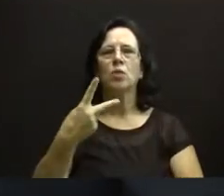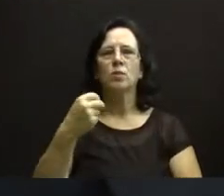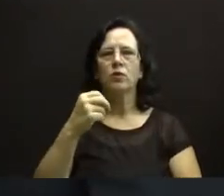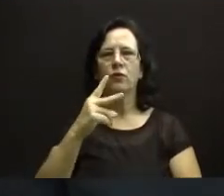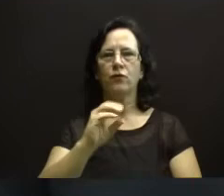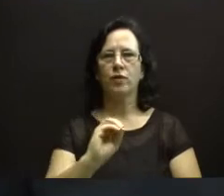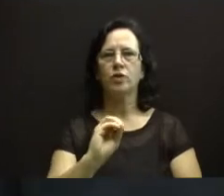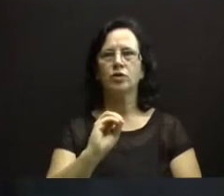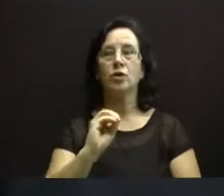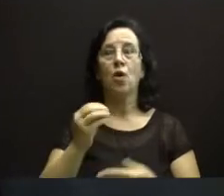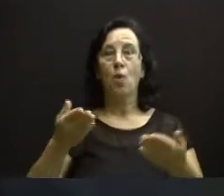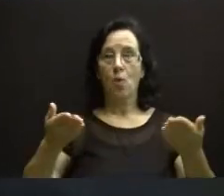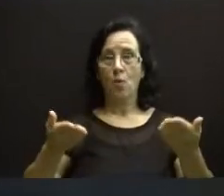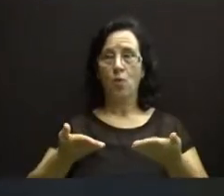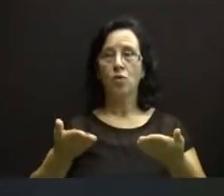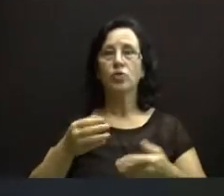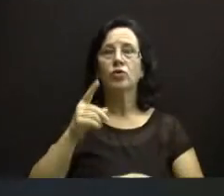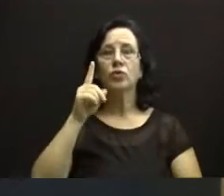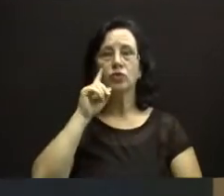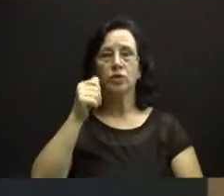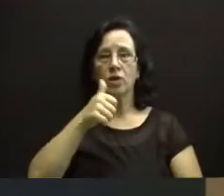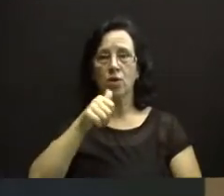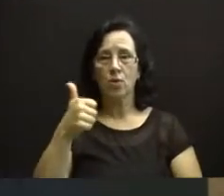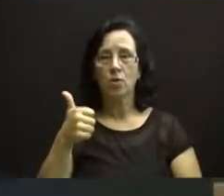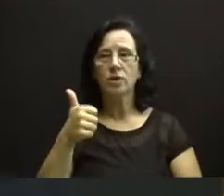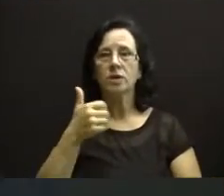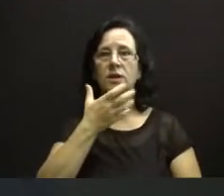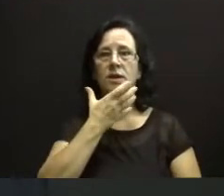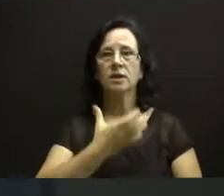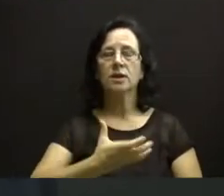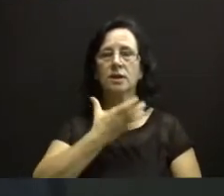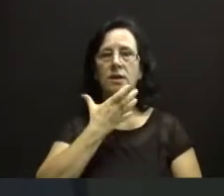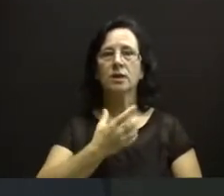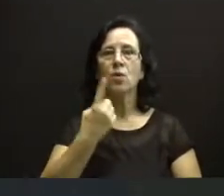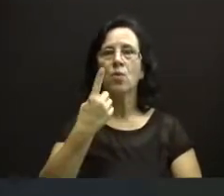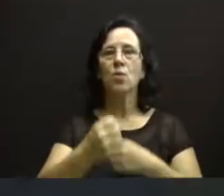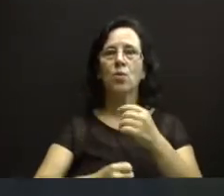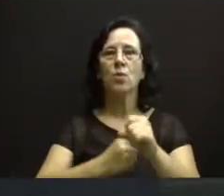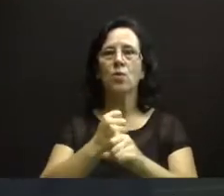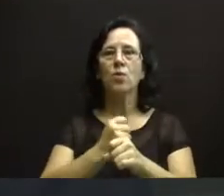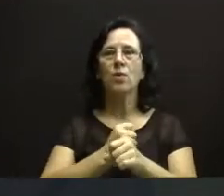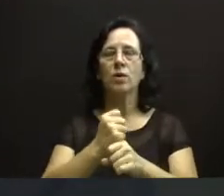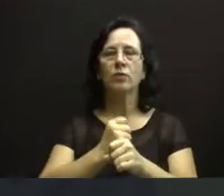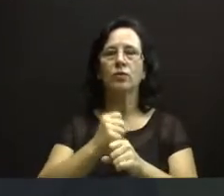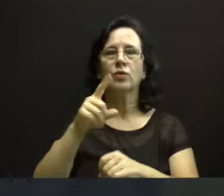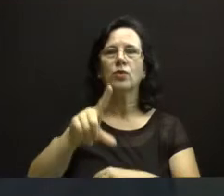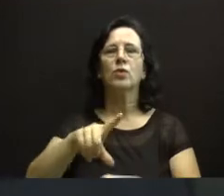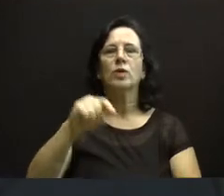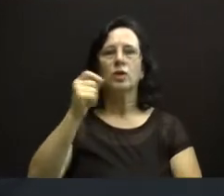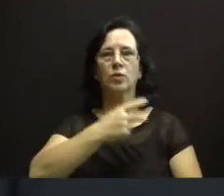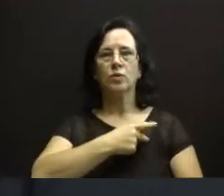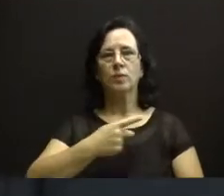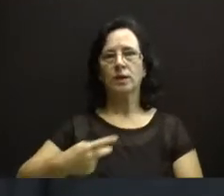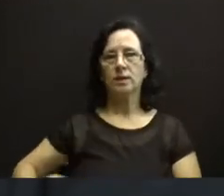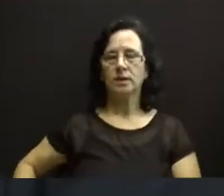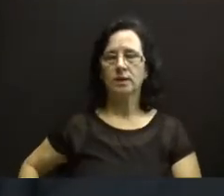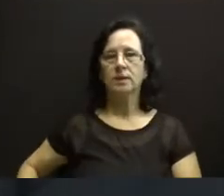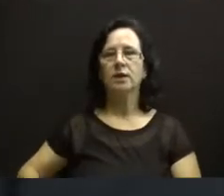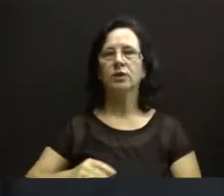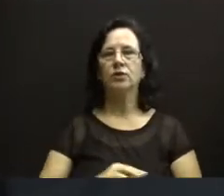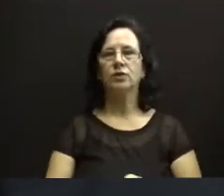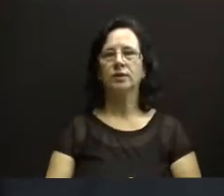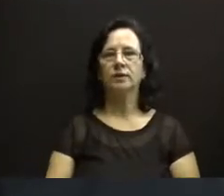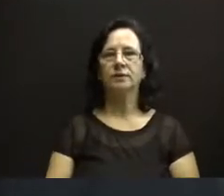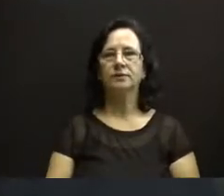na verdade hoje em 11 de dezembro faz exatamente um ano quando fui eleito presidente da câmara é